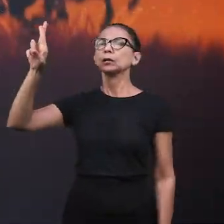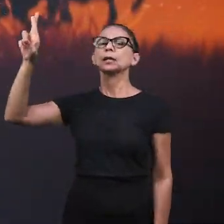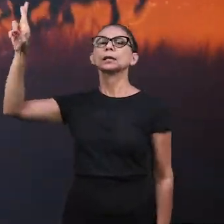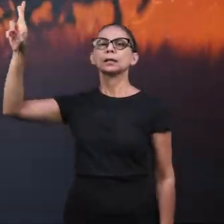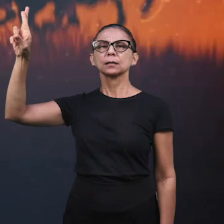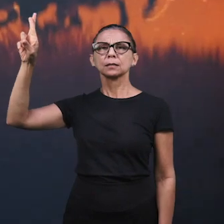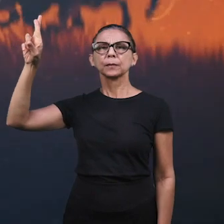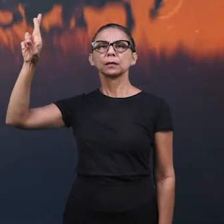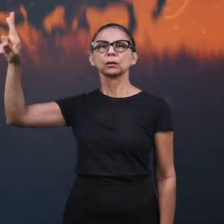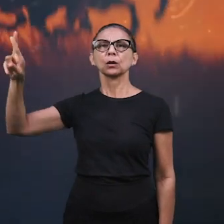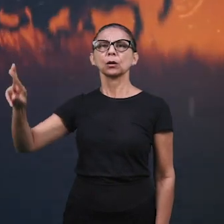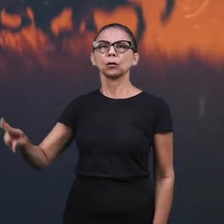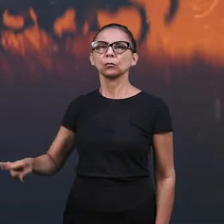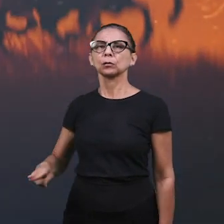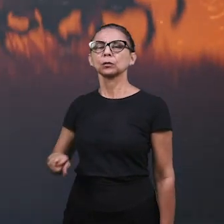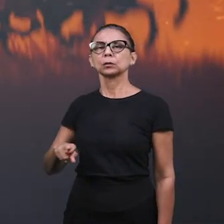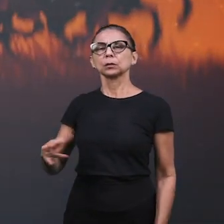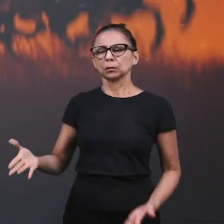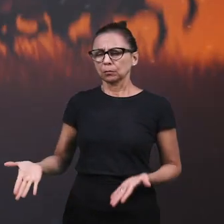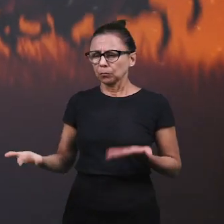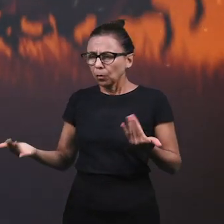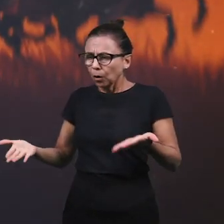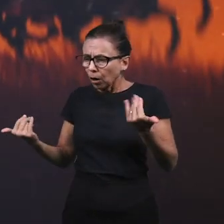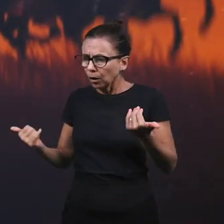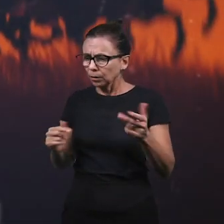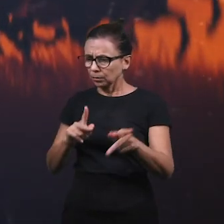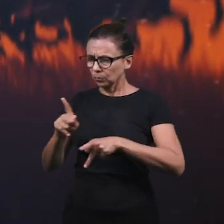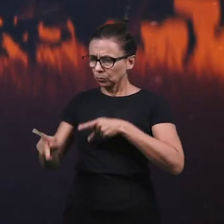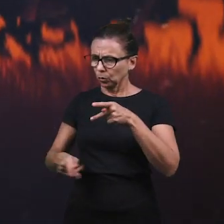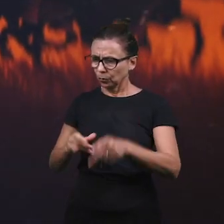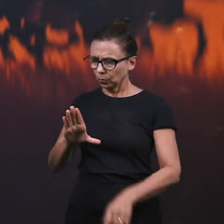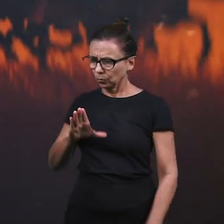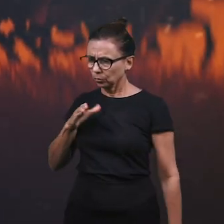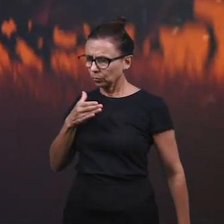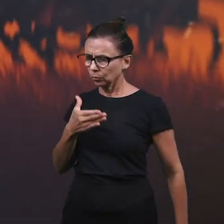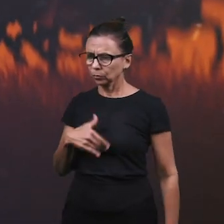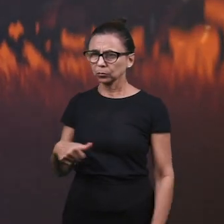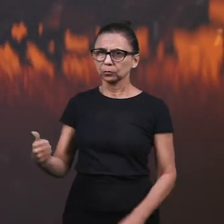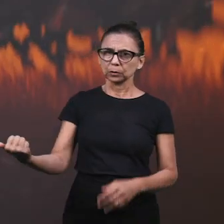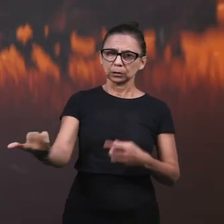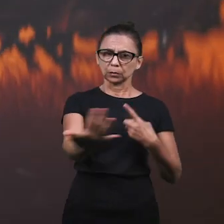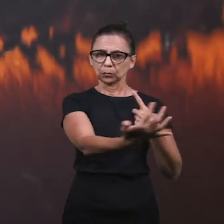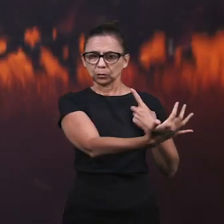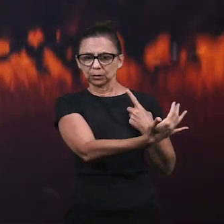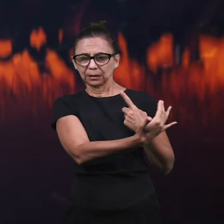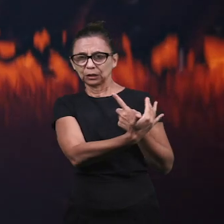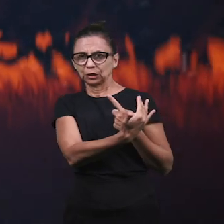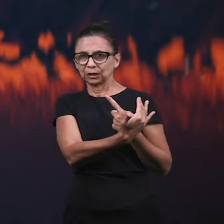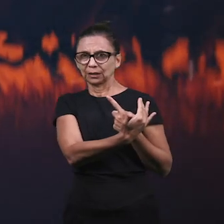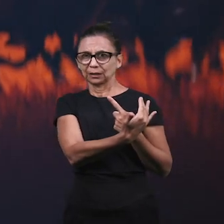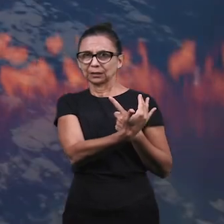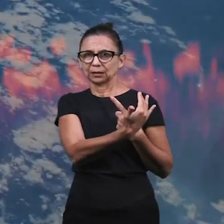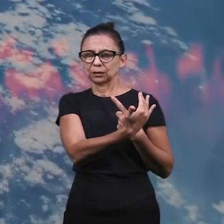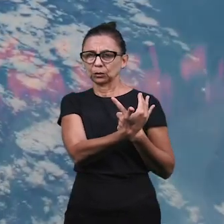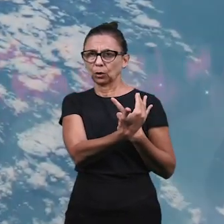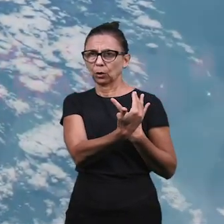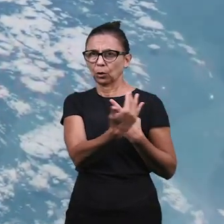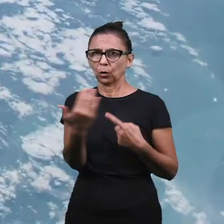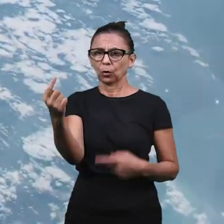O Senhor despertou como um valente para nos